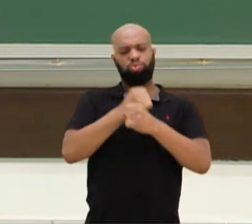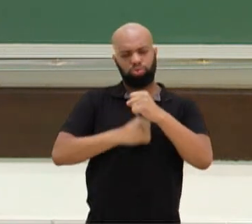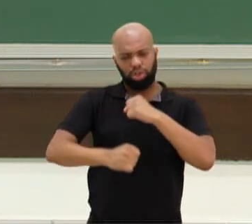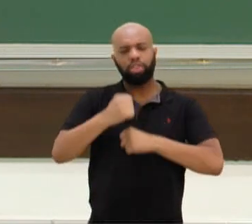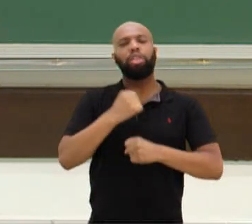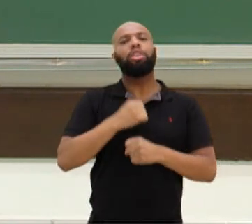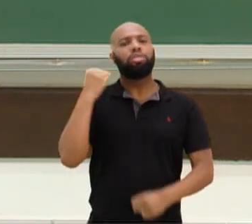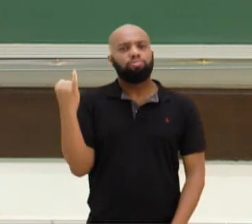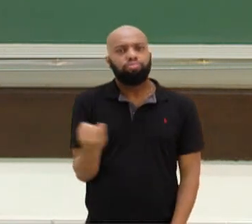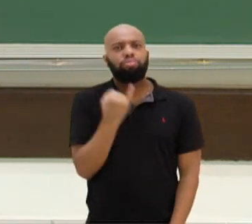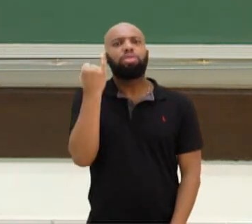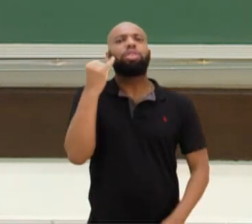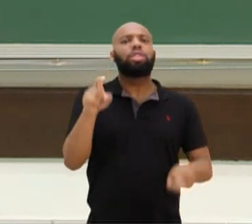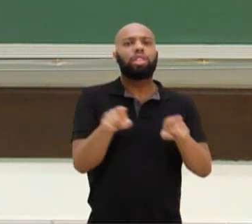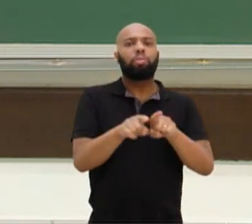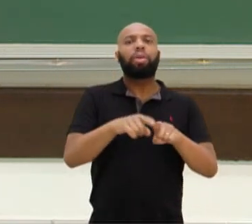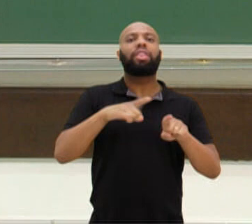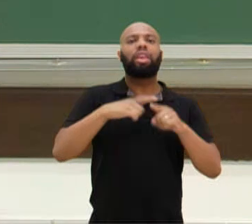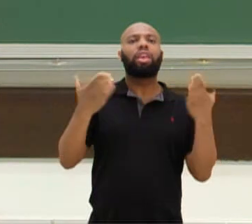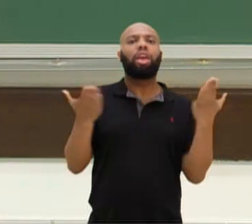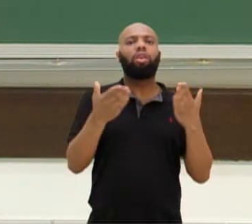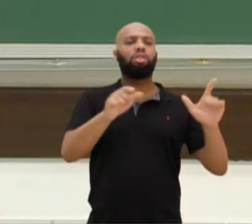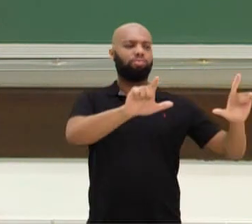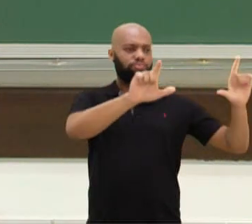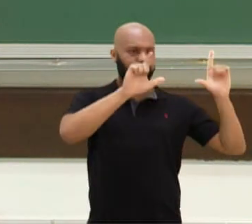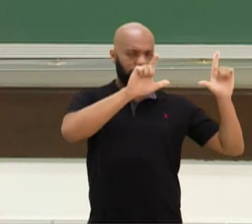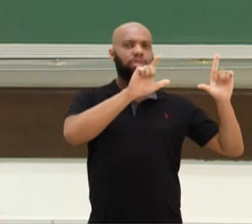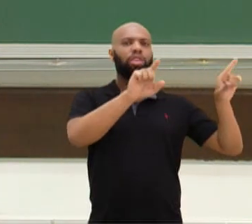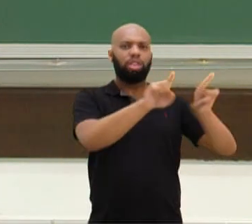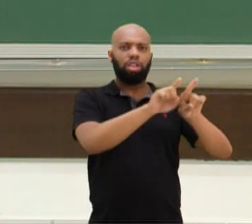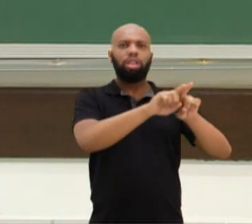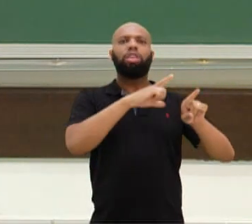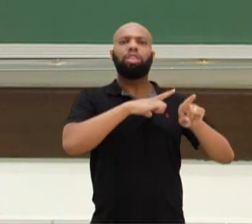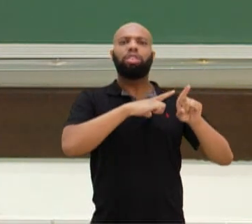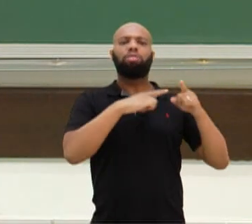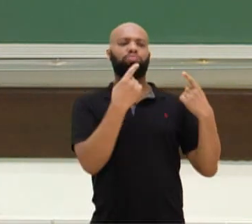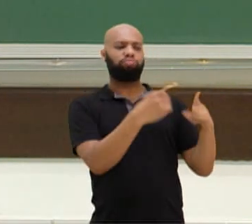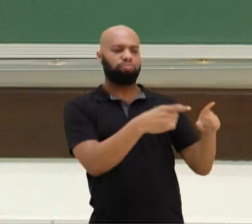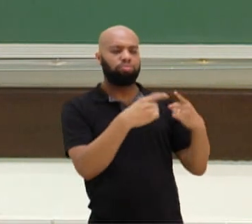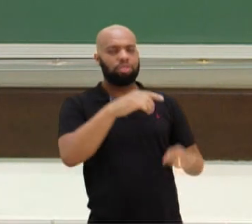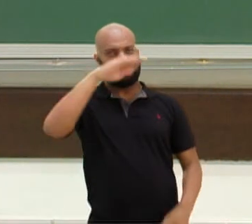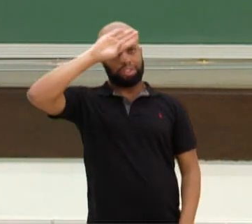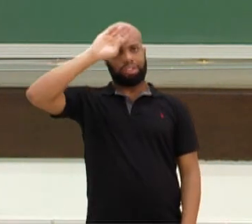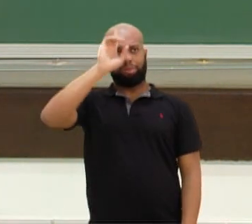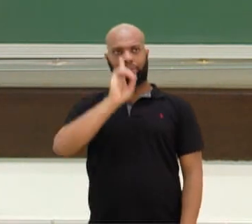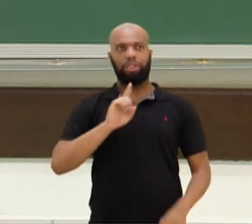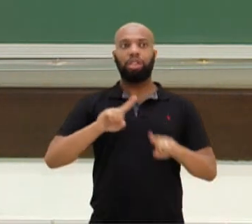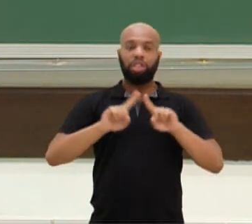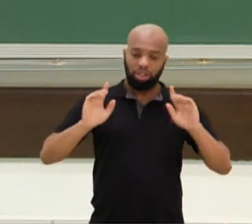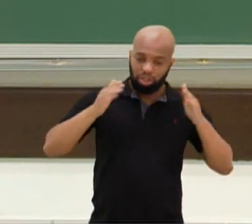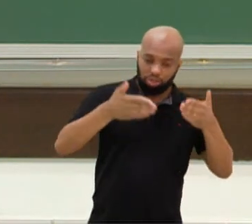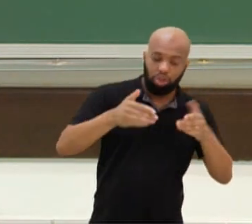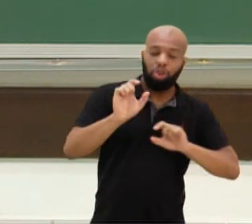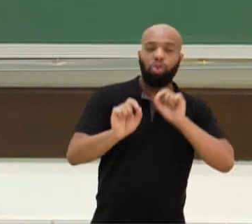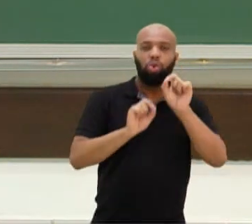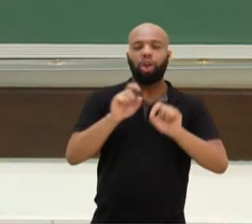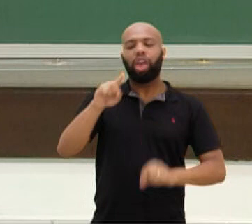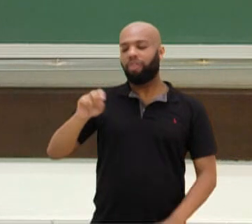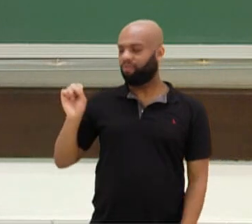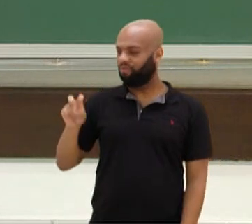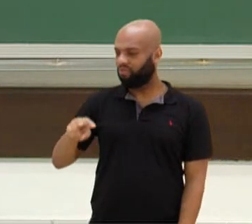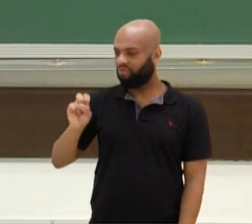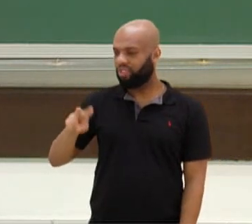é importante, inclusive está tendo campanha de vacinação contra a febre amarela. Mas o foco da nossa aula hoje é o Zika.